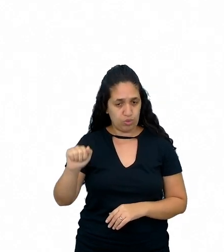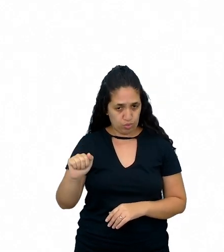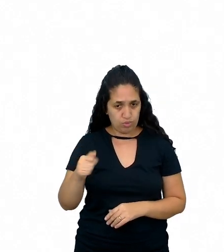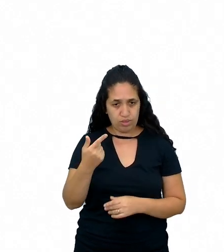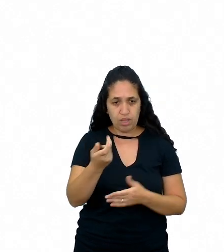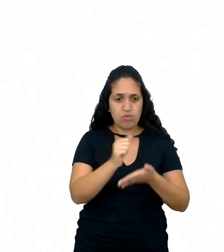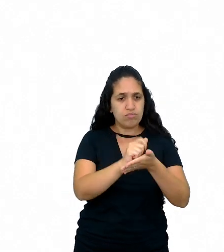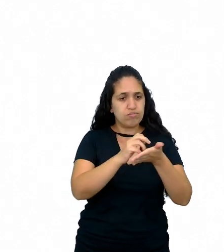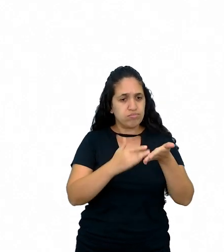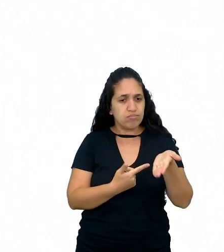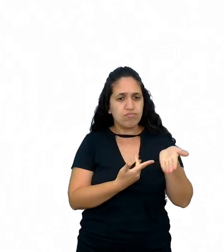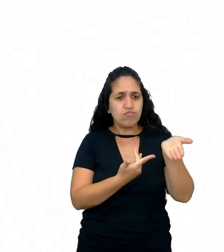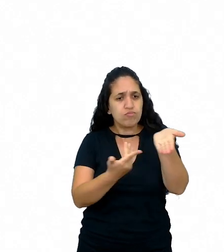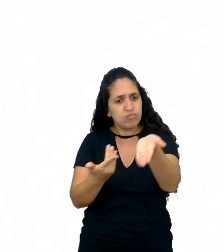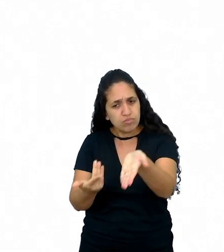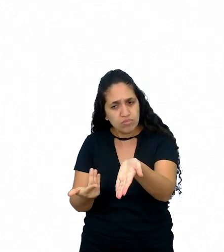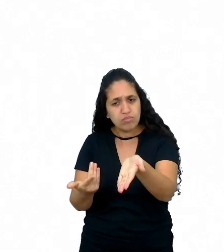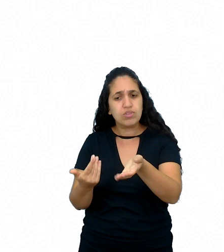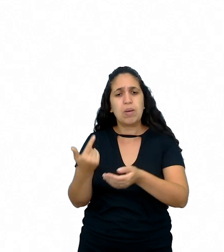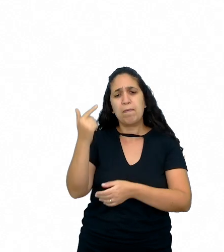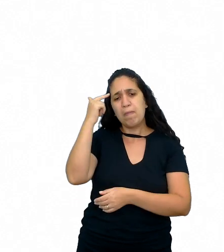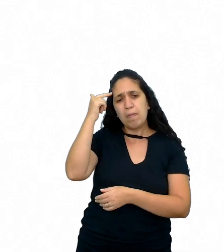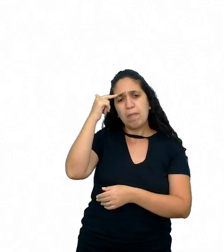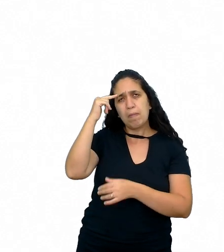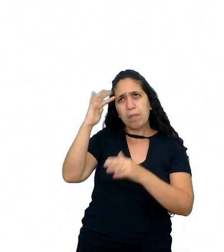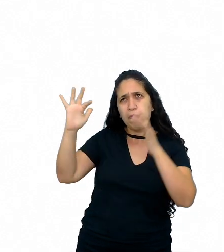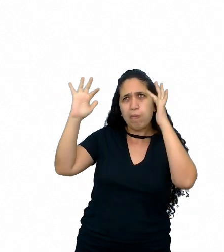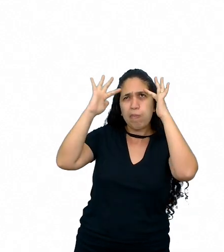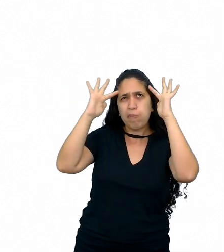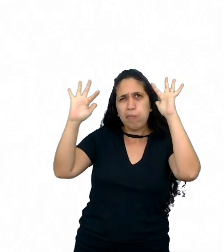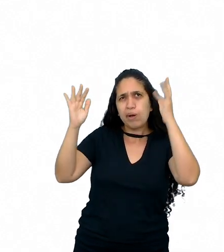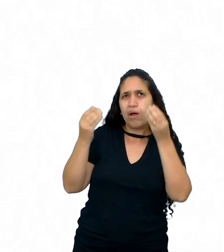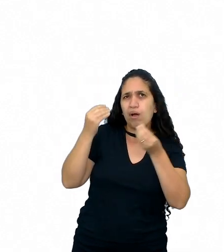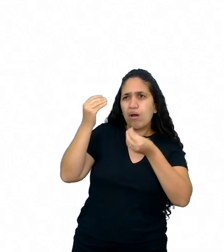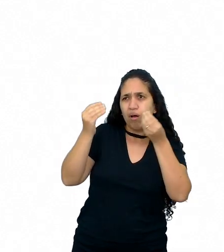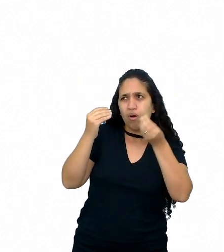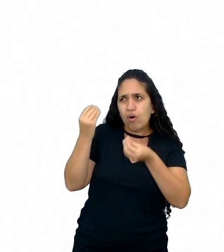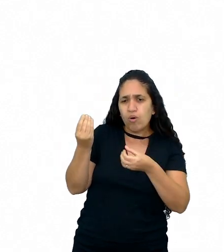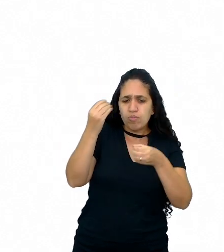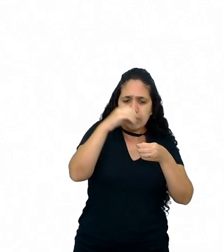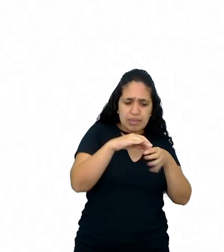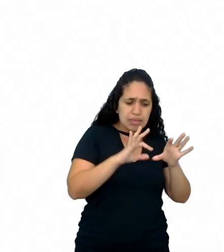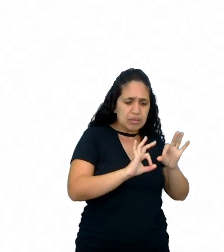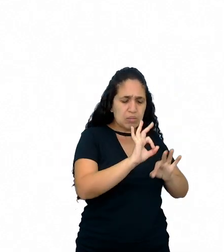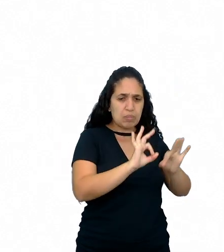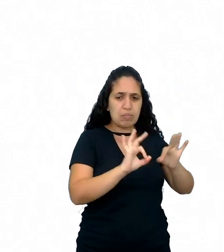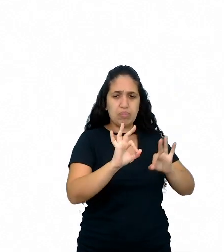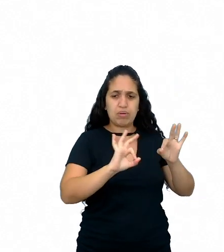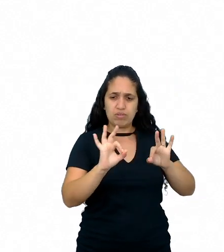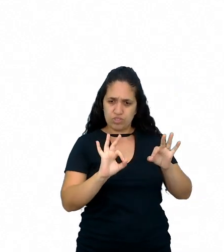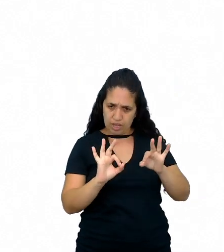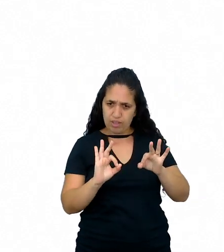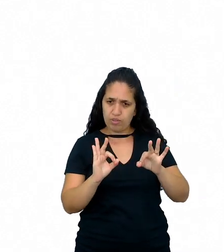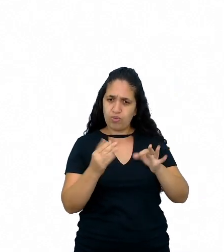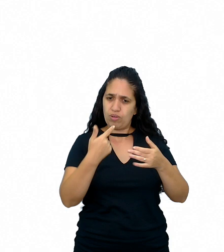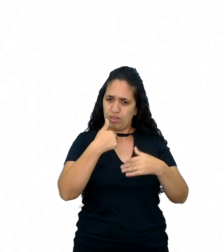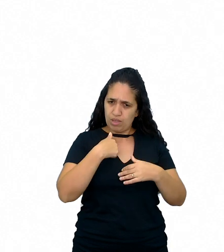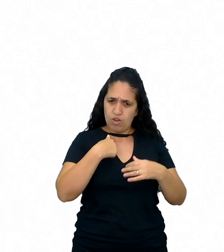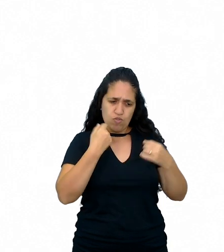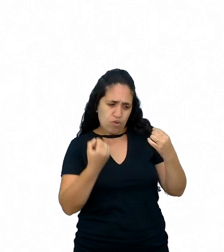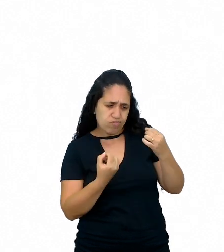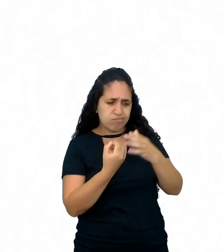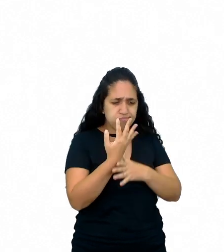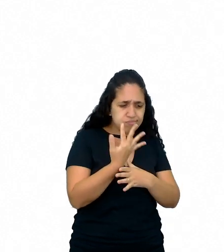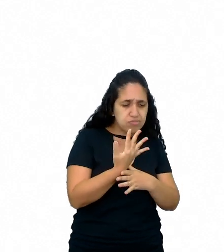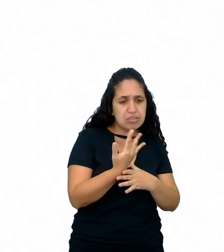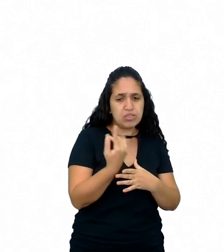essas atividades para que vocês pensem como eu posso levar essas atividades para dentro de um projeto que eu, professor, posso construir sozinho